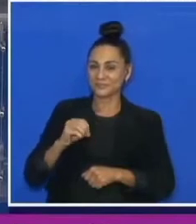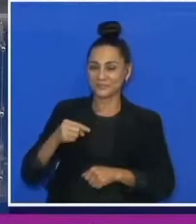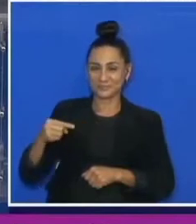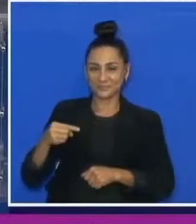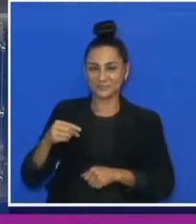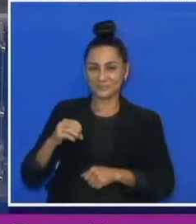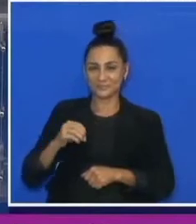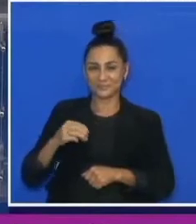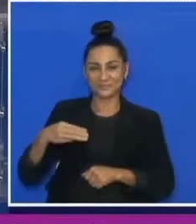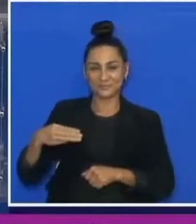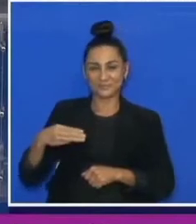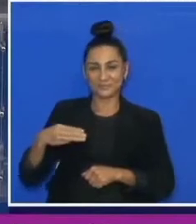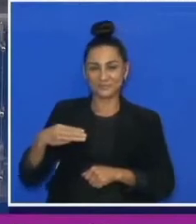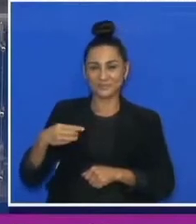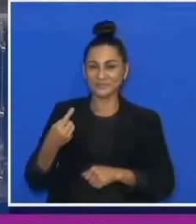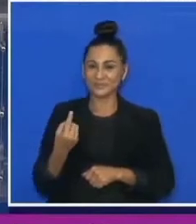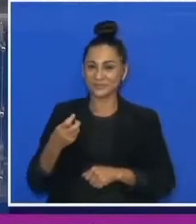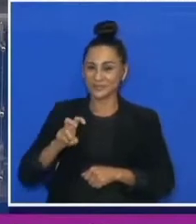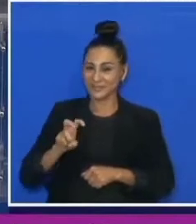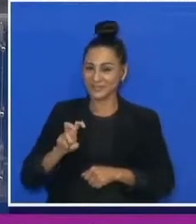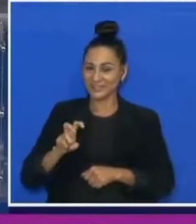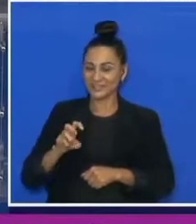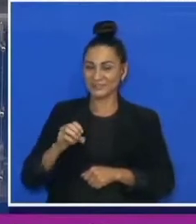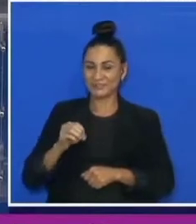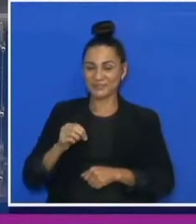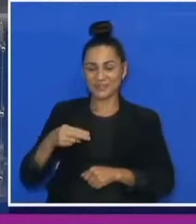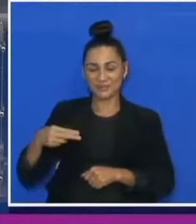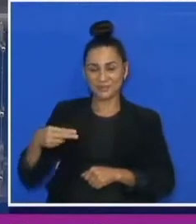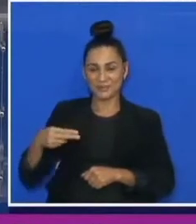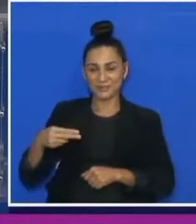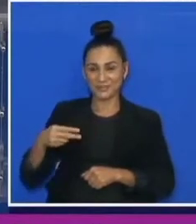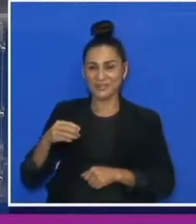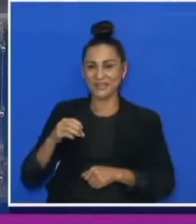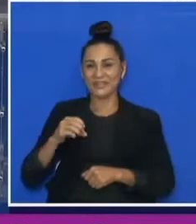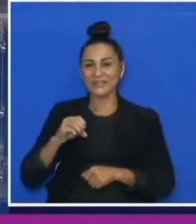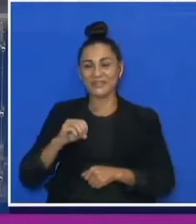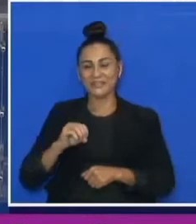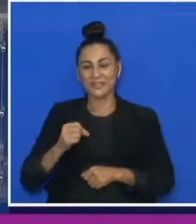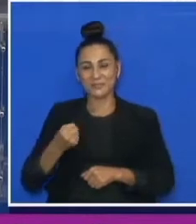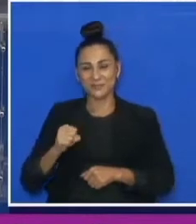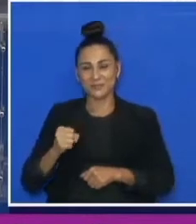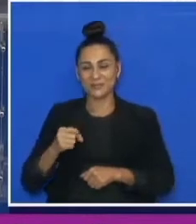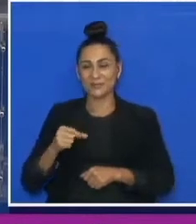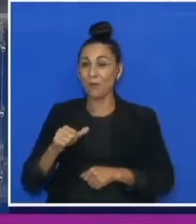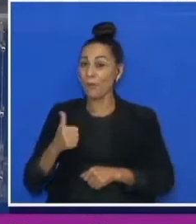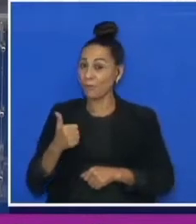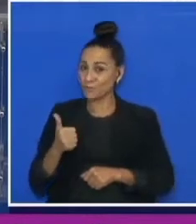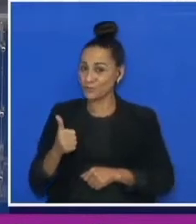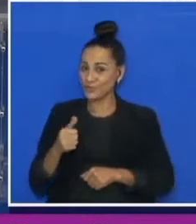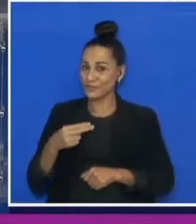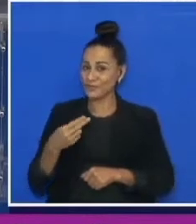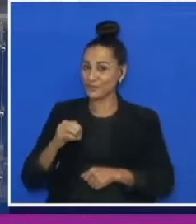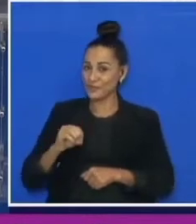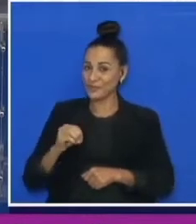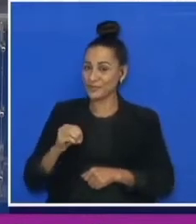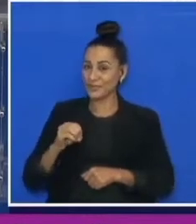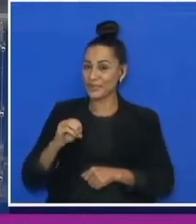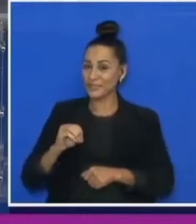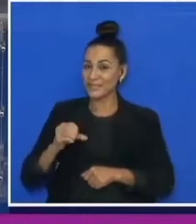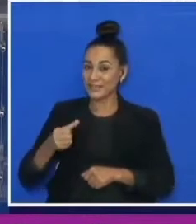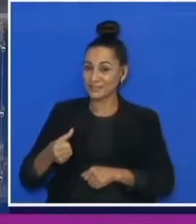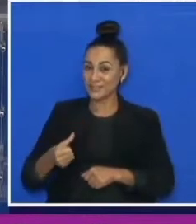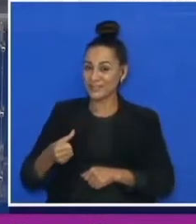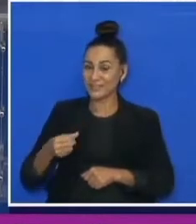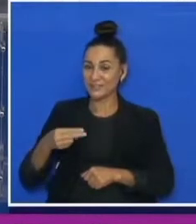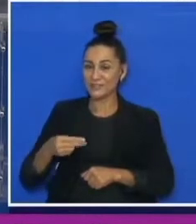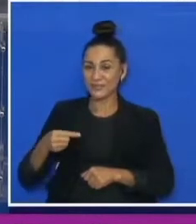01, 03, 15, 02, 08, 11, 20...